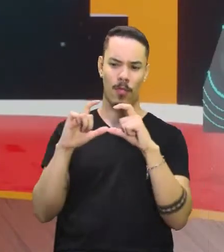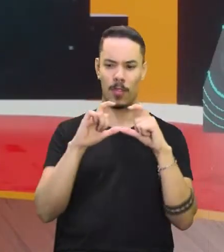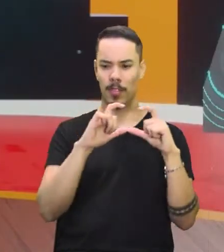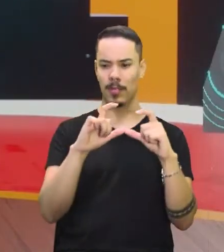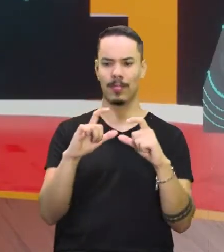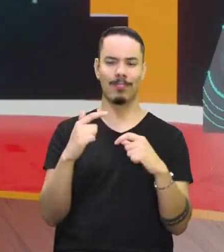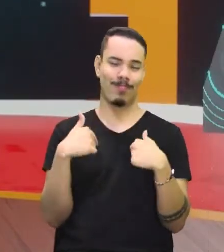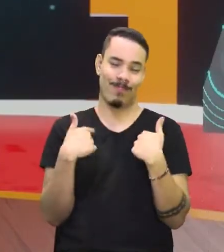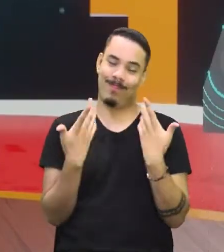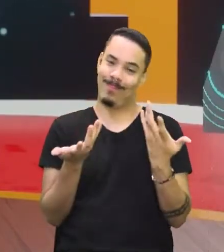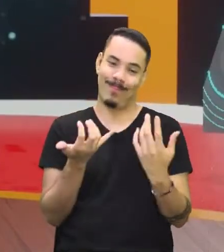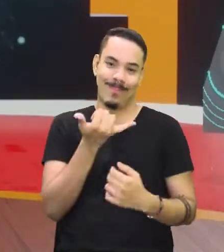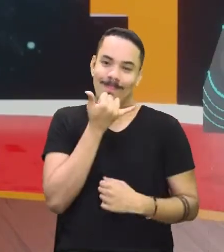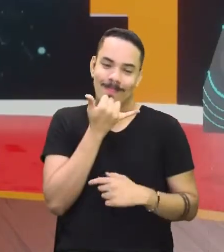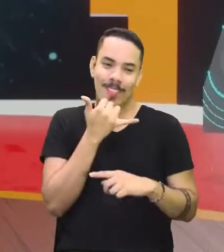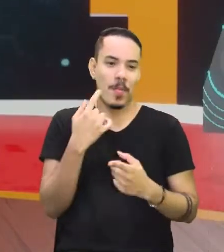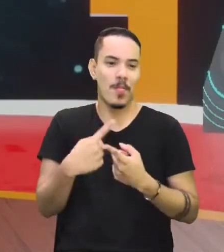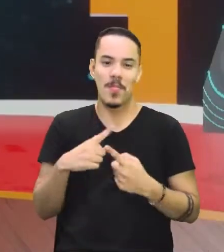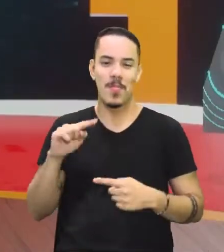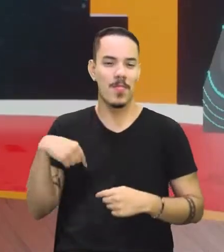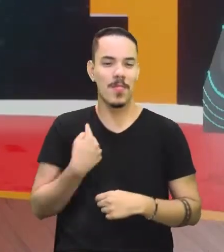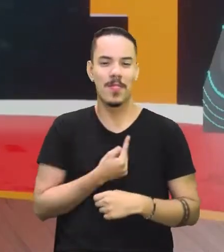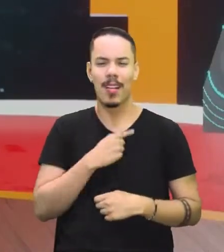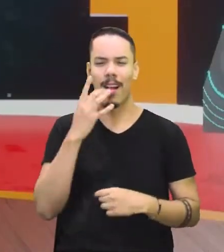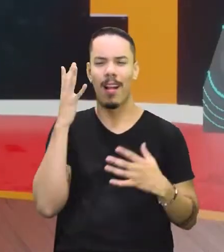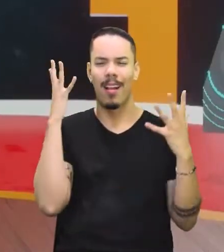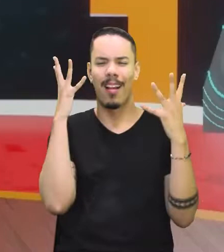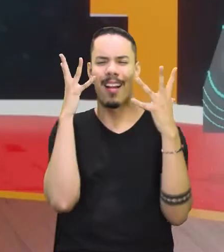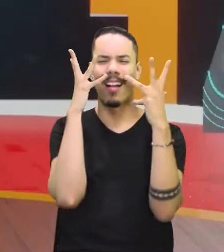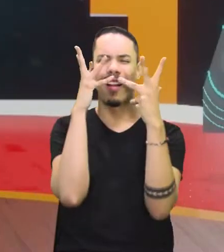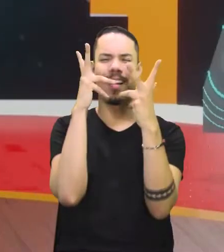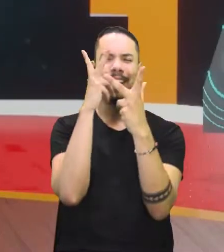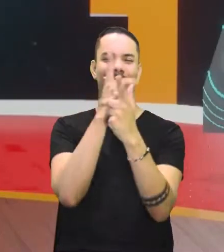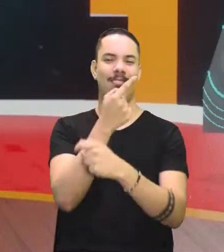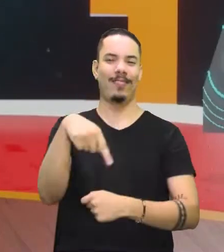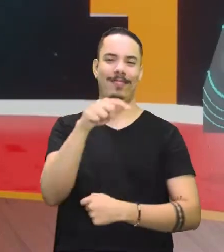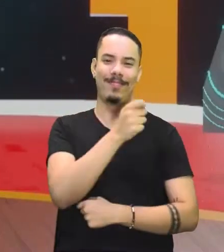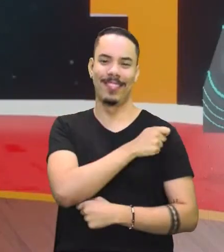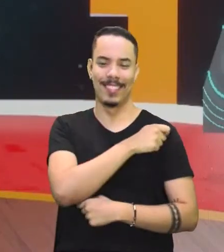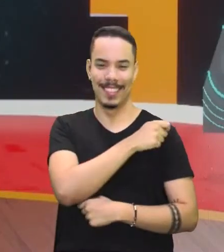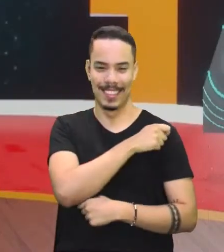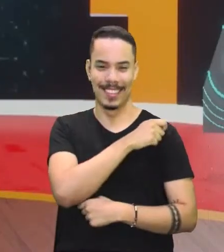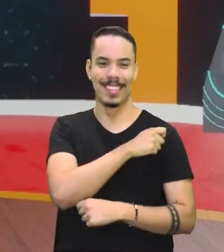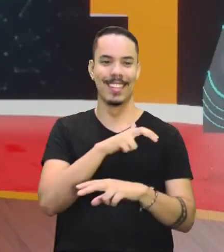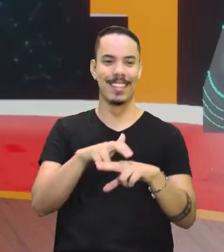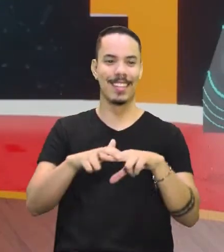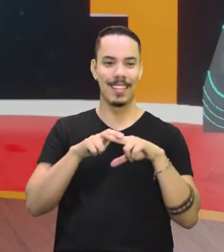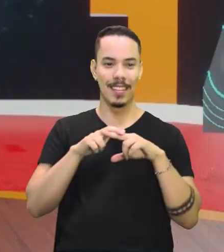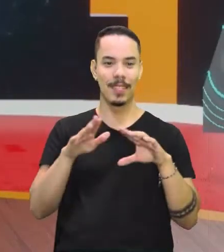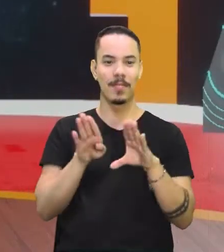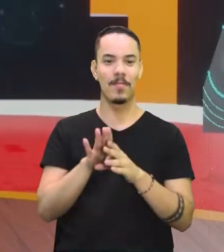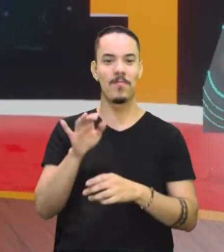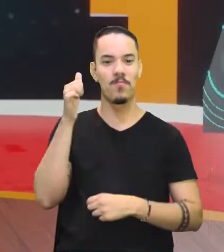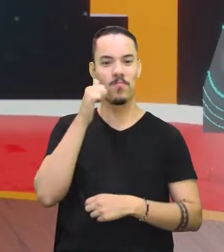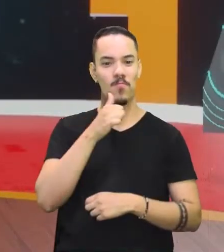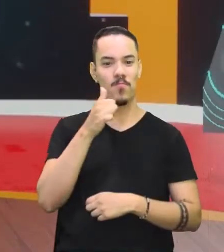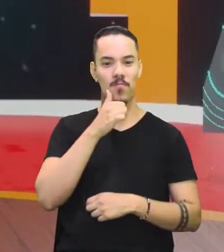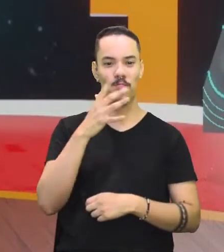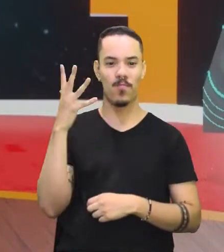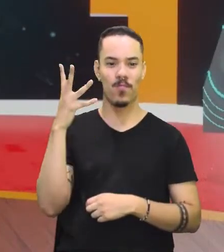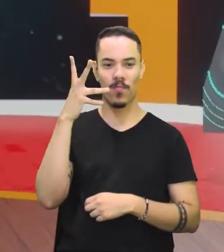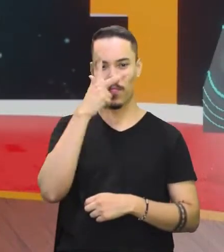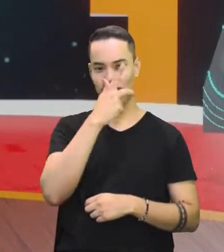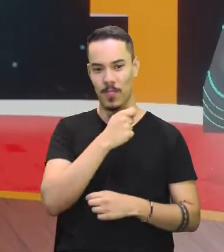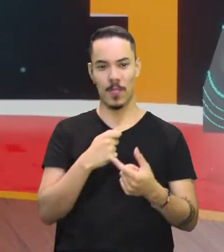eu sou suspeita. Eu sou suspeita porque nossos meninos são lindos demais, gente. São muito bonitos, sério. Olha aí, umas meninas lindas, uns